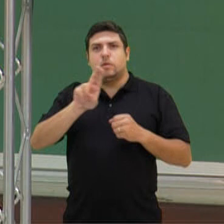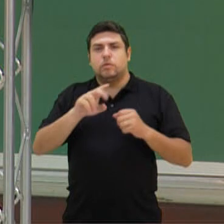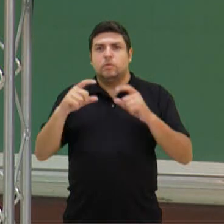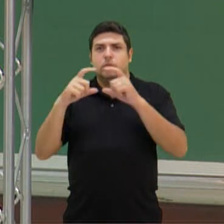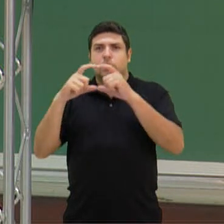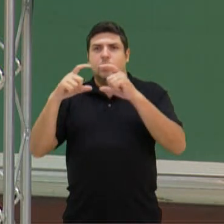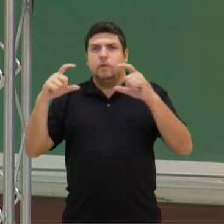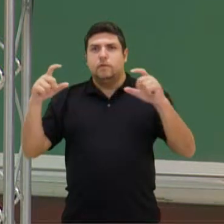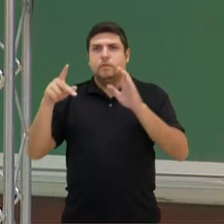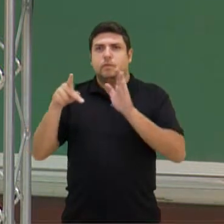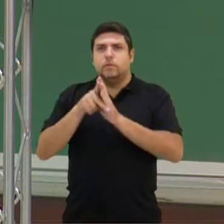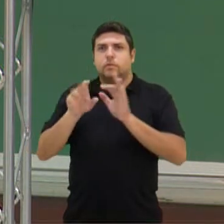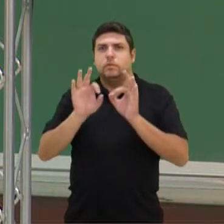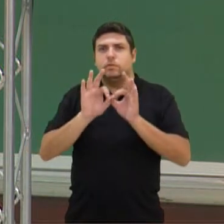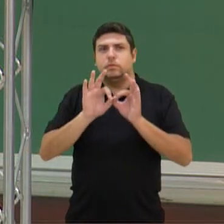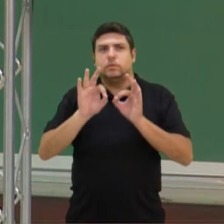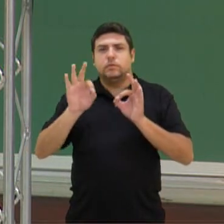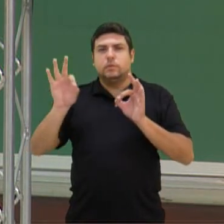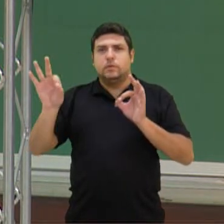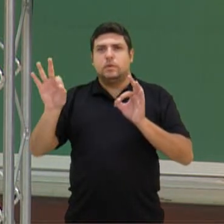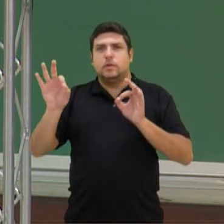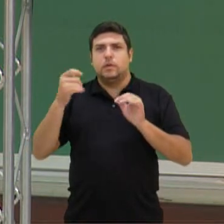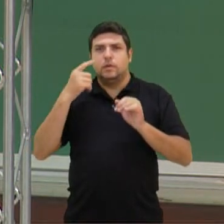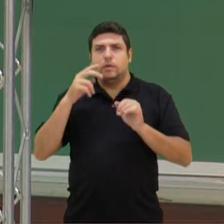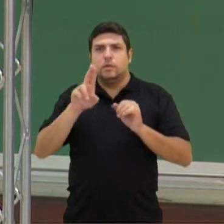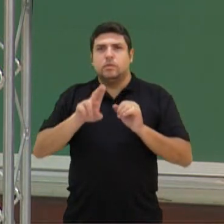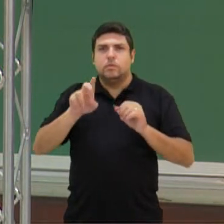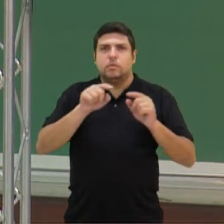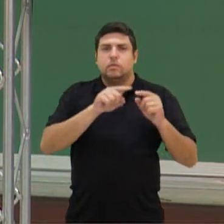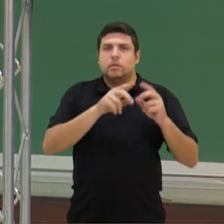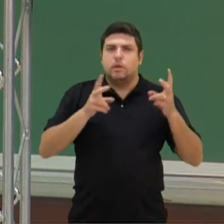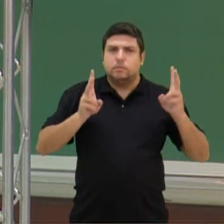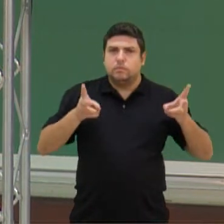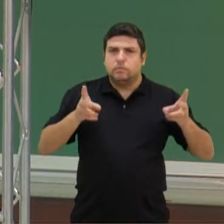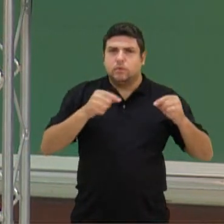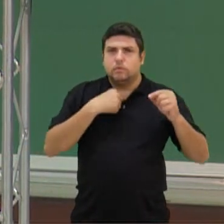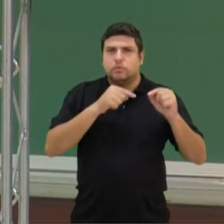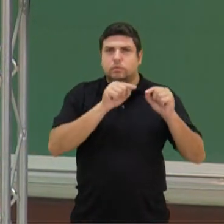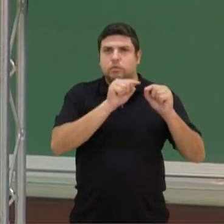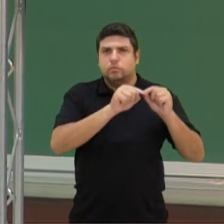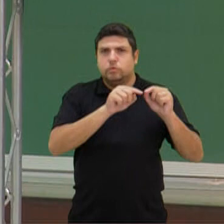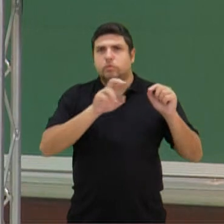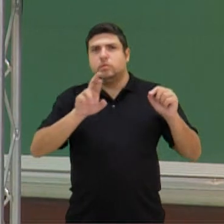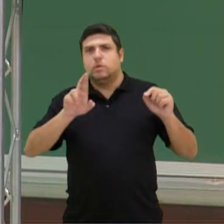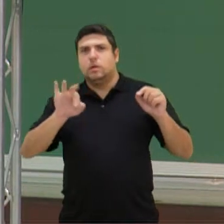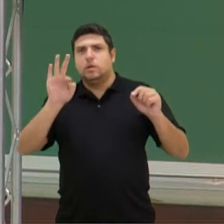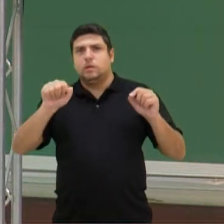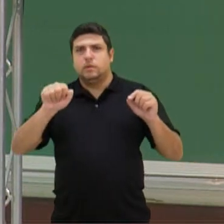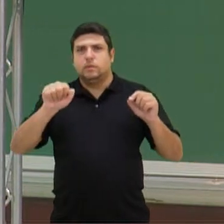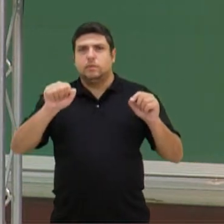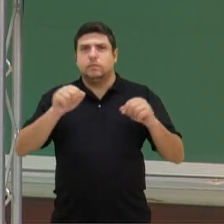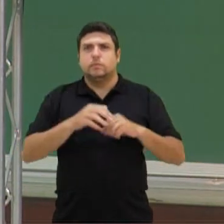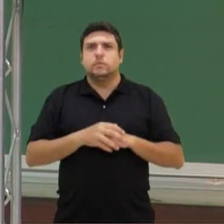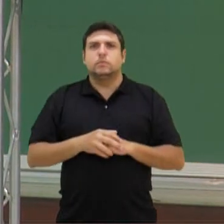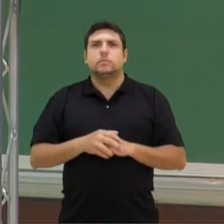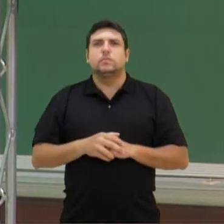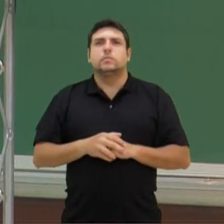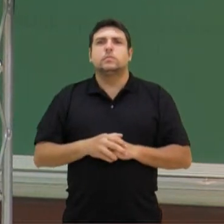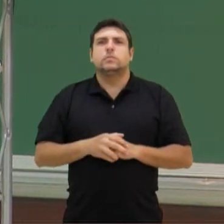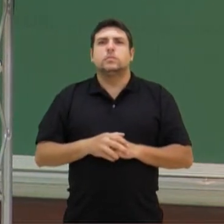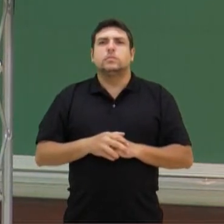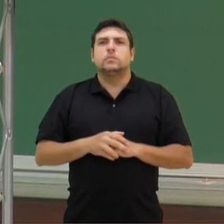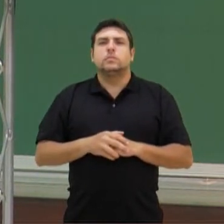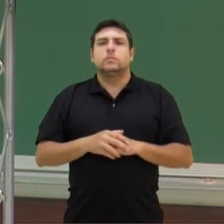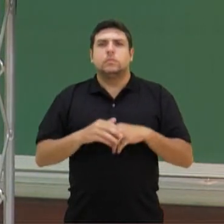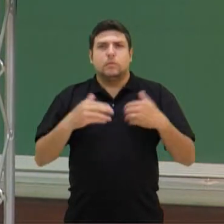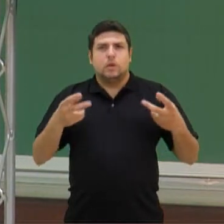da distância, a mesma que eu usei lá entre ponto e reta. Vamos à frente. Exemplo. Verifique a posição